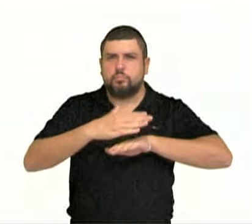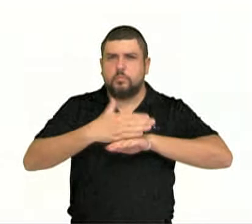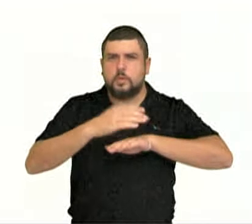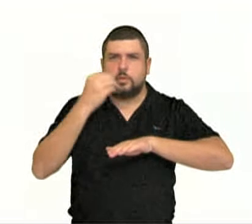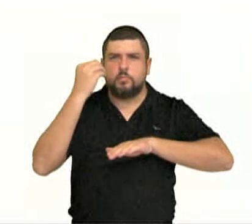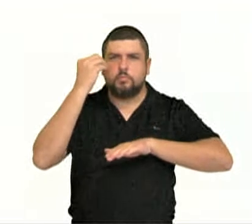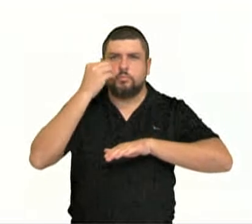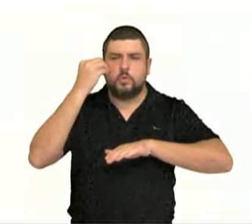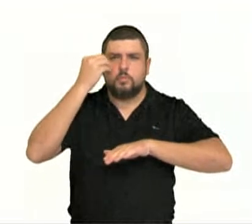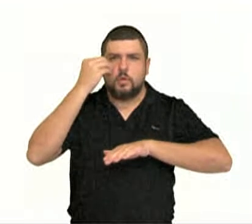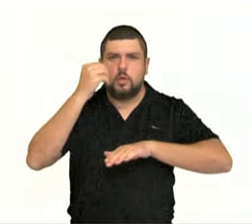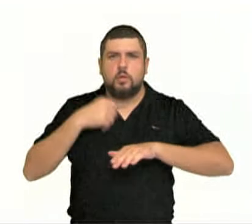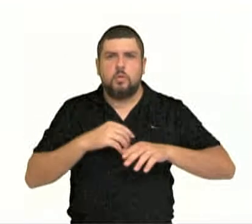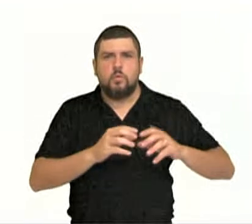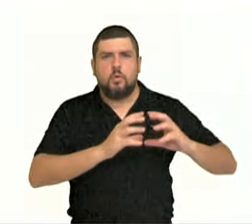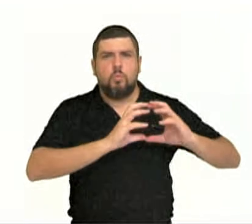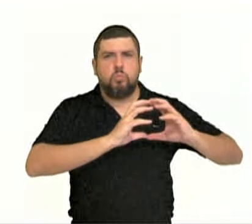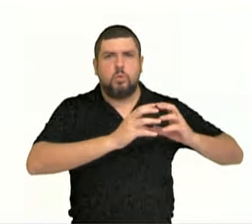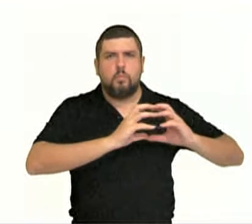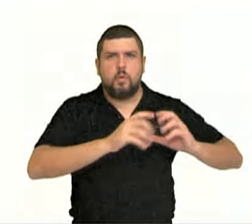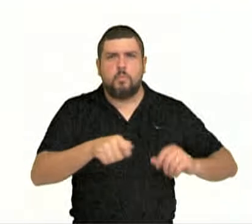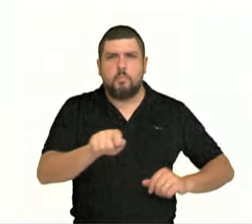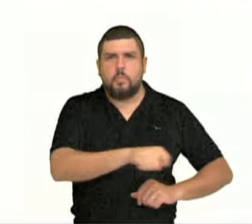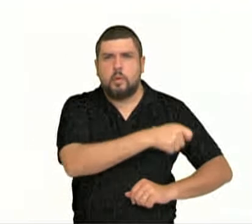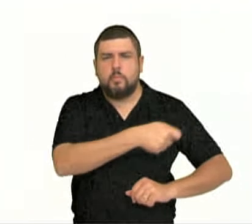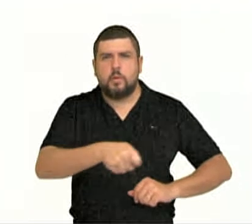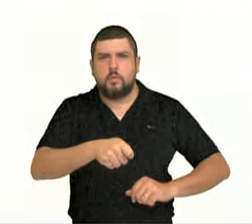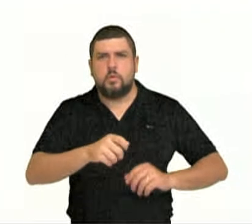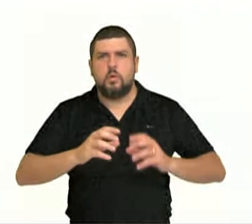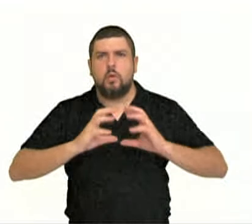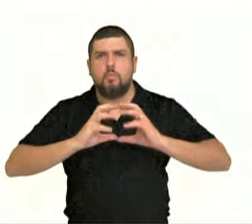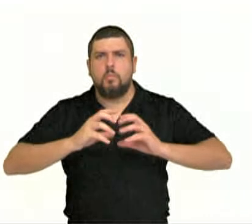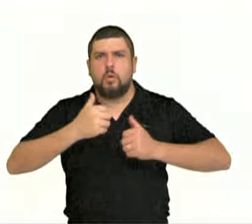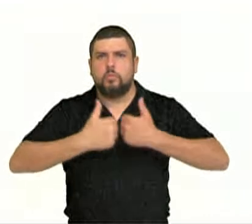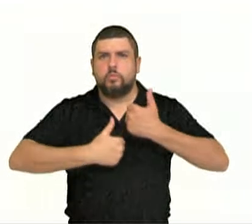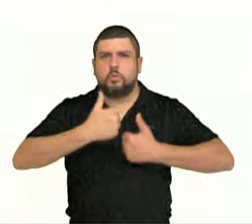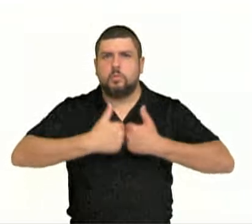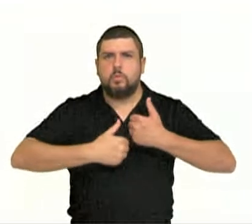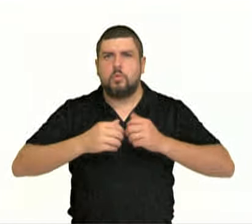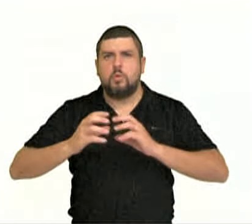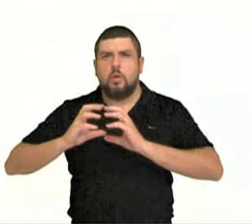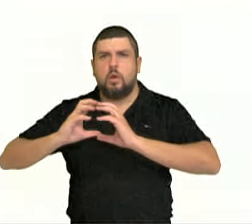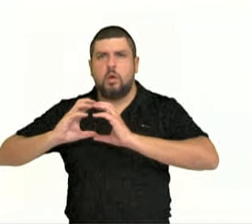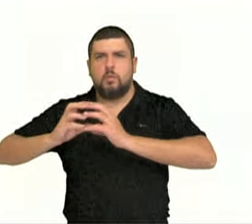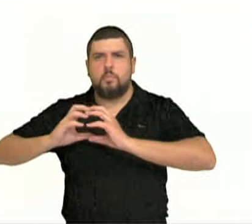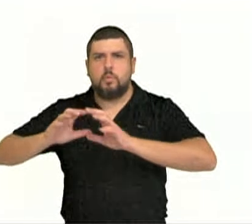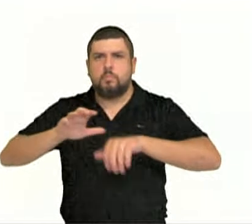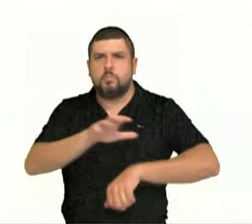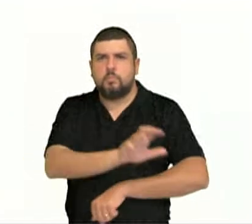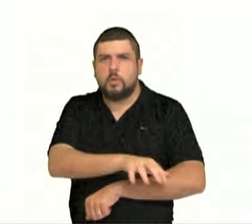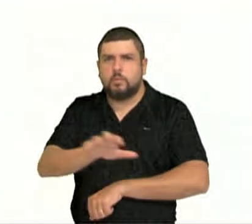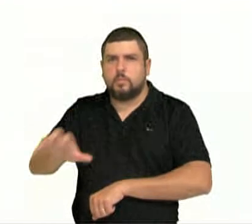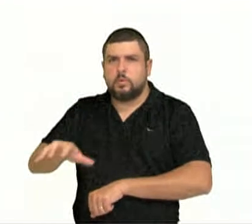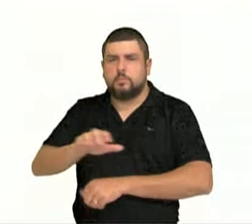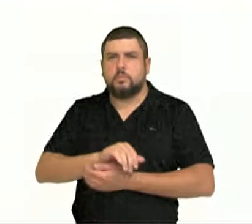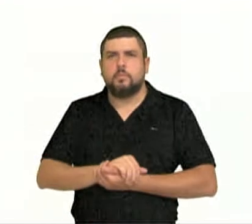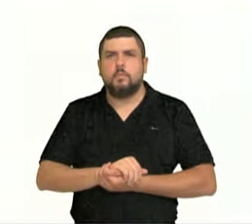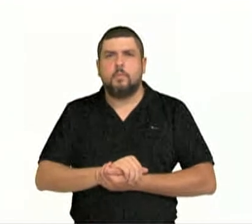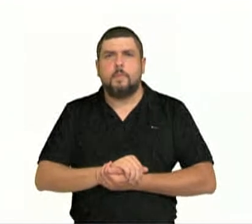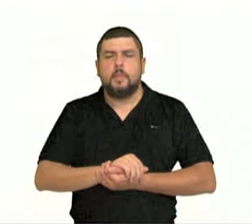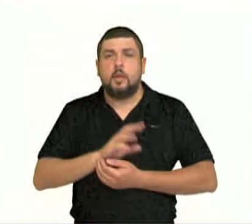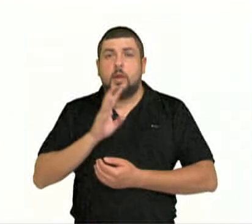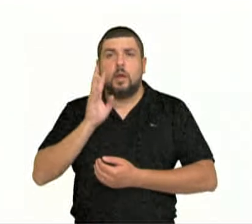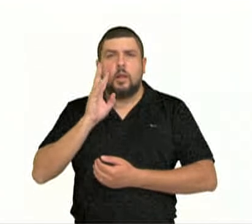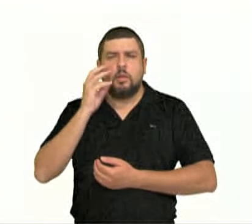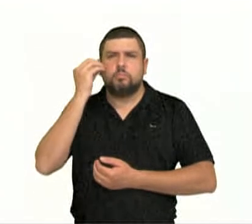de tênis, uma bola de ping-pong e uma bola de futebol ou basquete. É interessante que a atividade seja realizada no primeiro e no segundo andar de